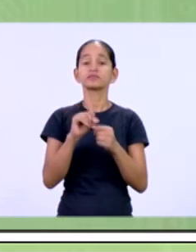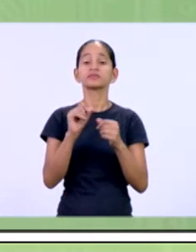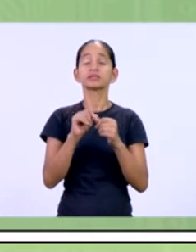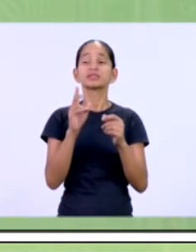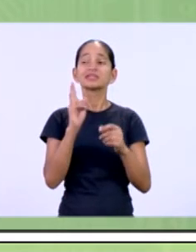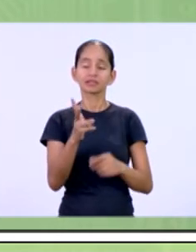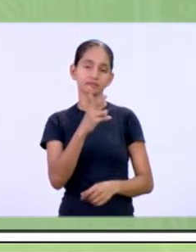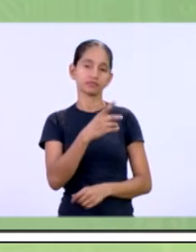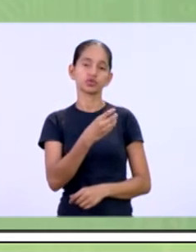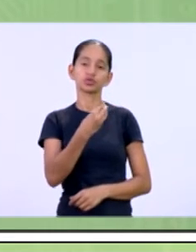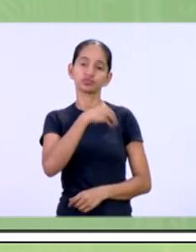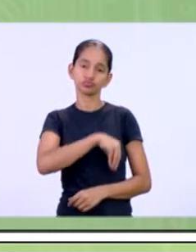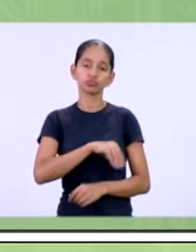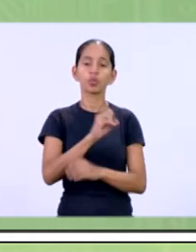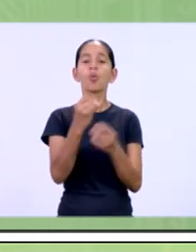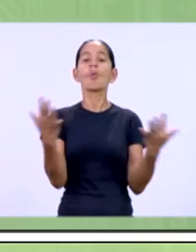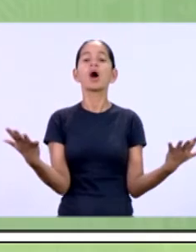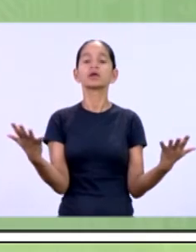valor do meu